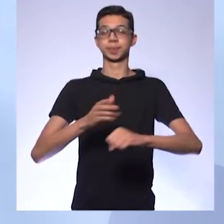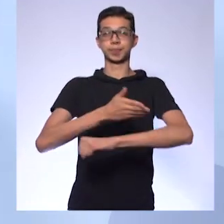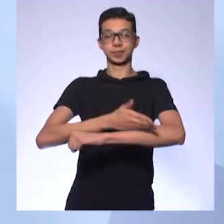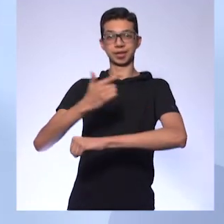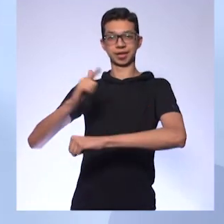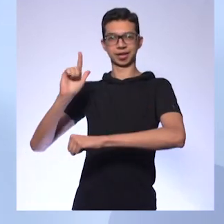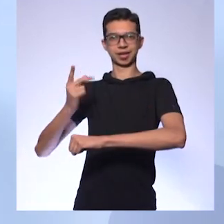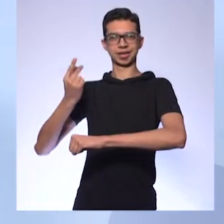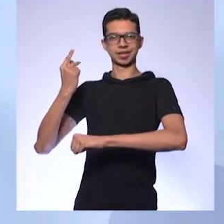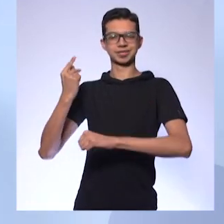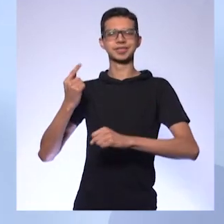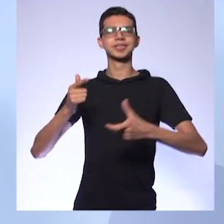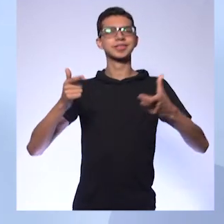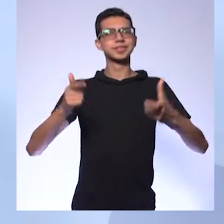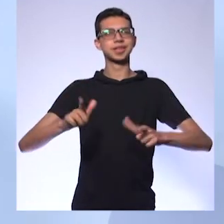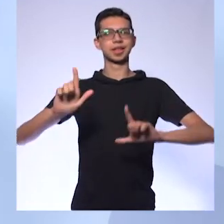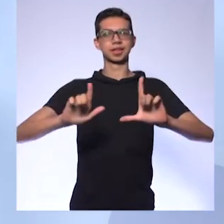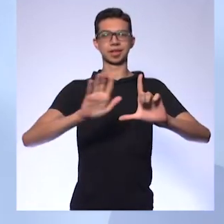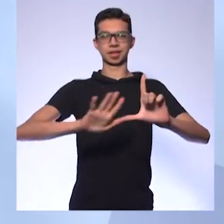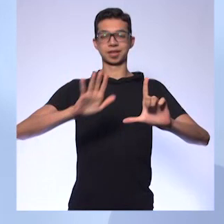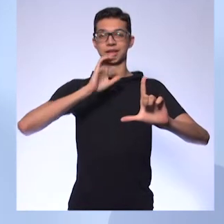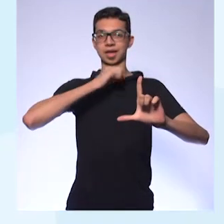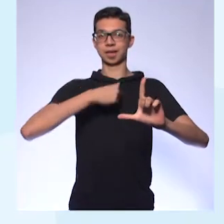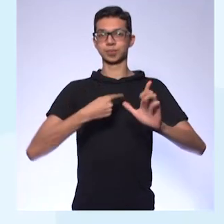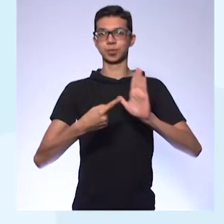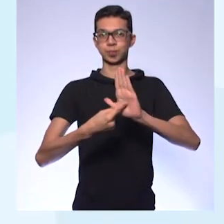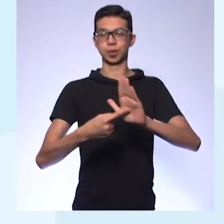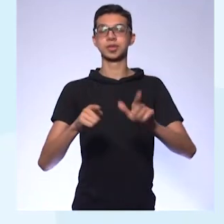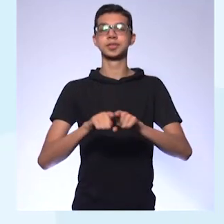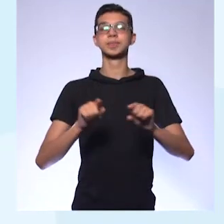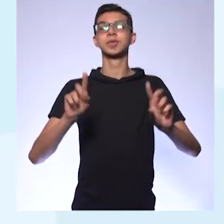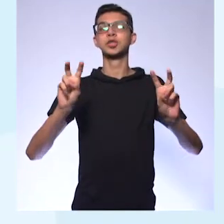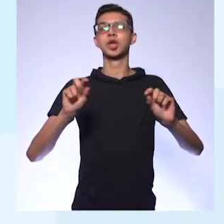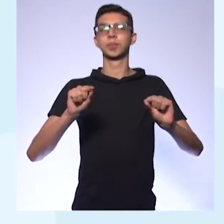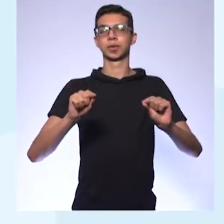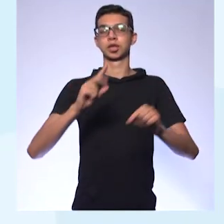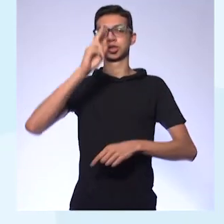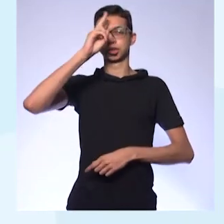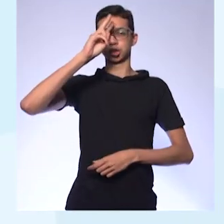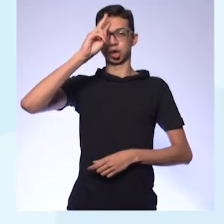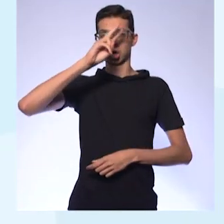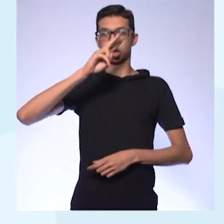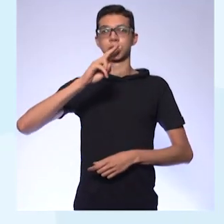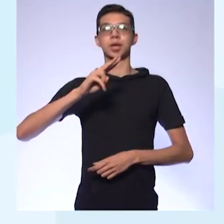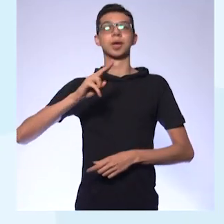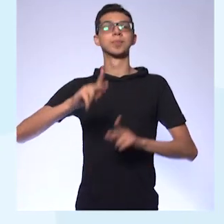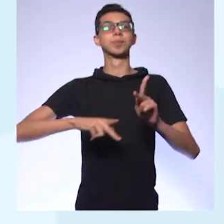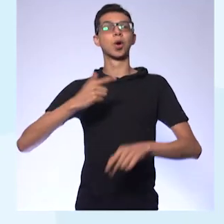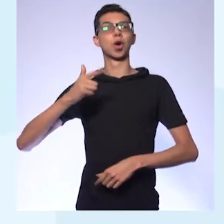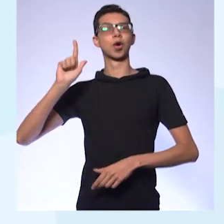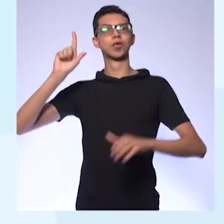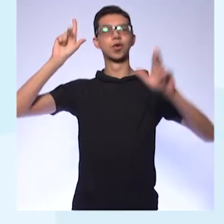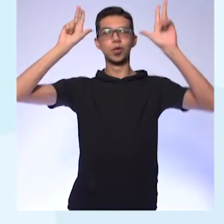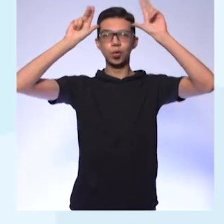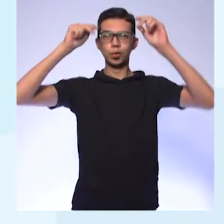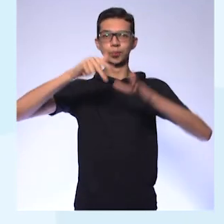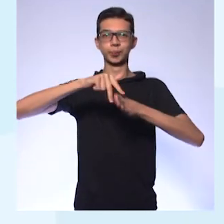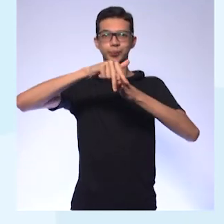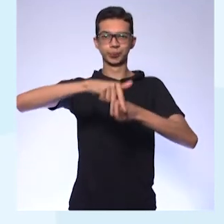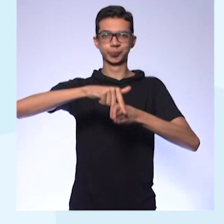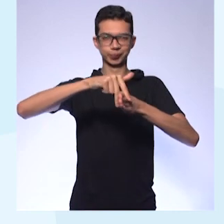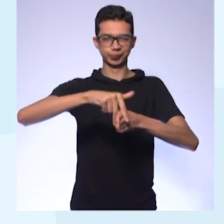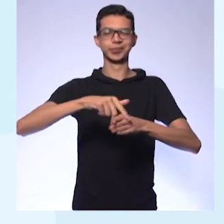medievais. Na tela, rapidinho aqui, debatemos sobre as influências das histórias da cavalaria na nossa época, relembramos as